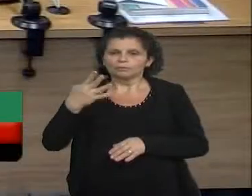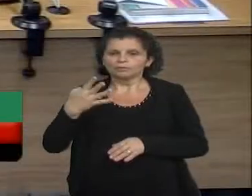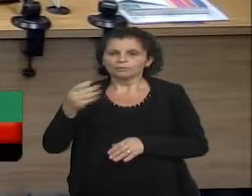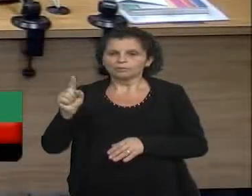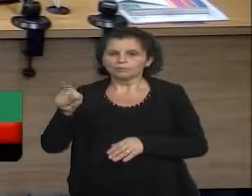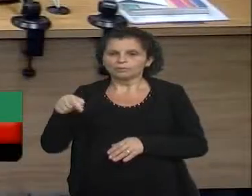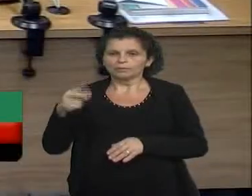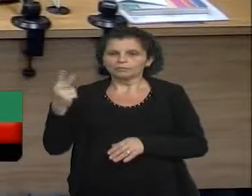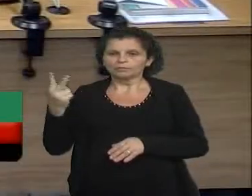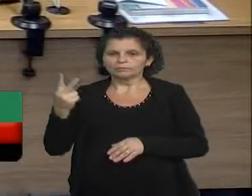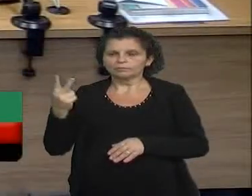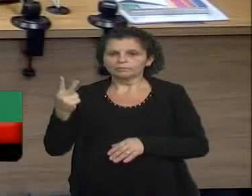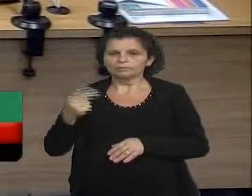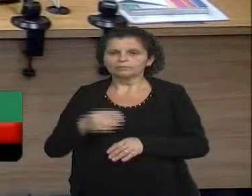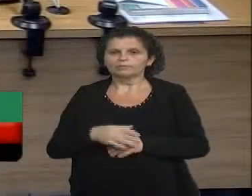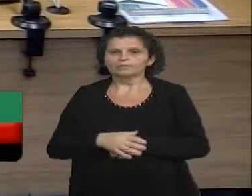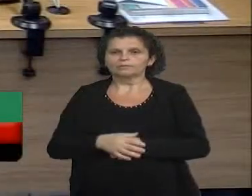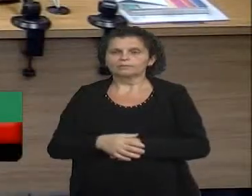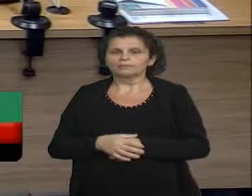240/22.